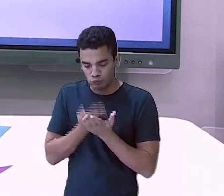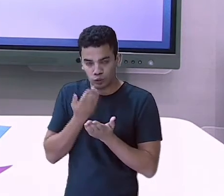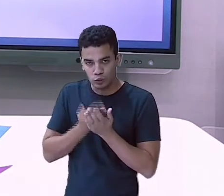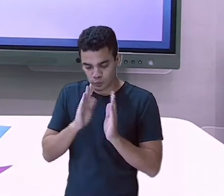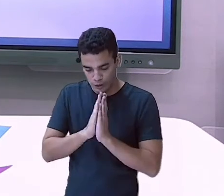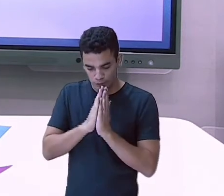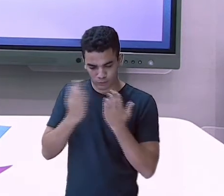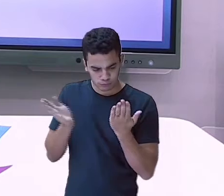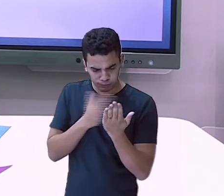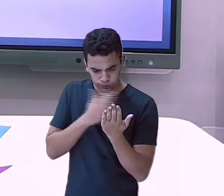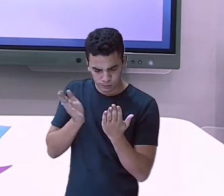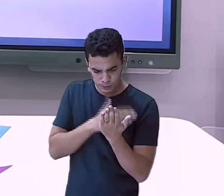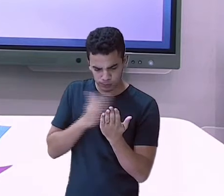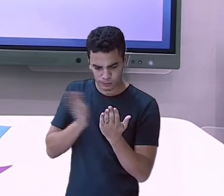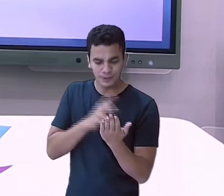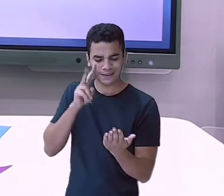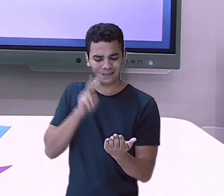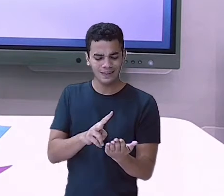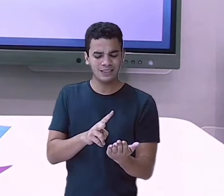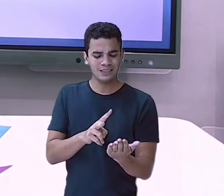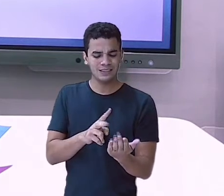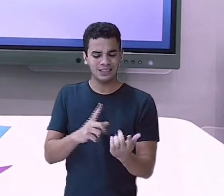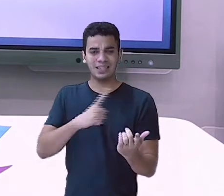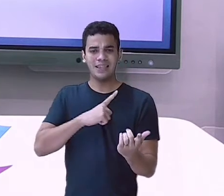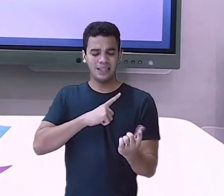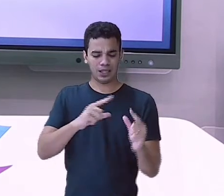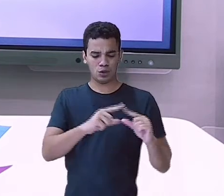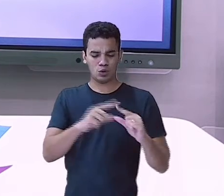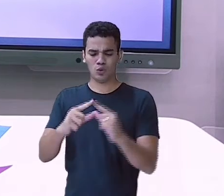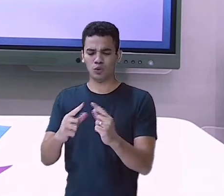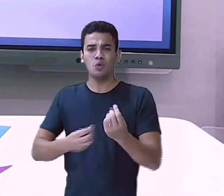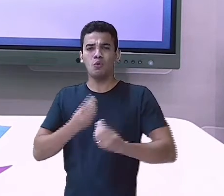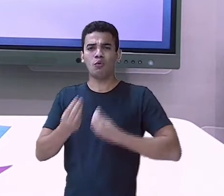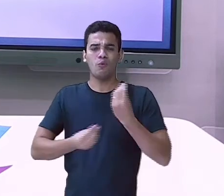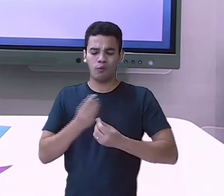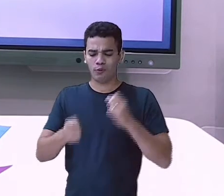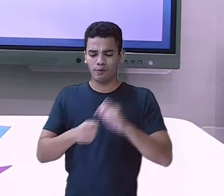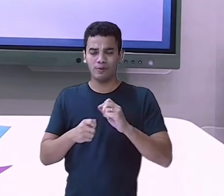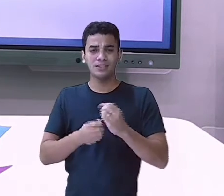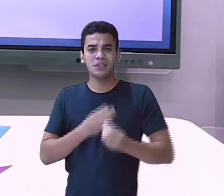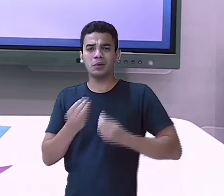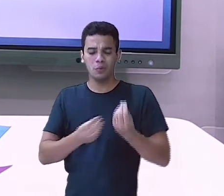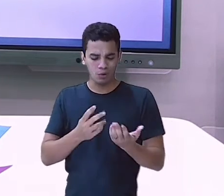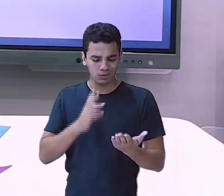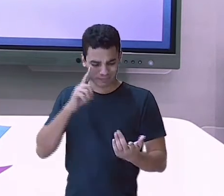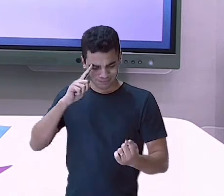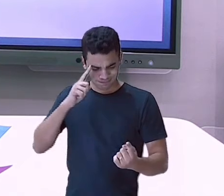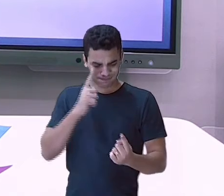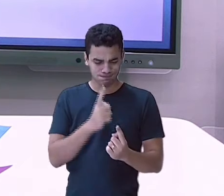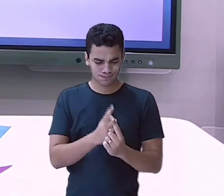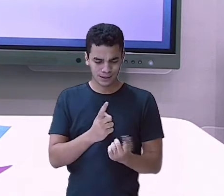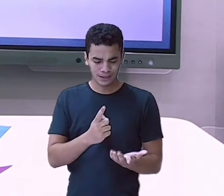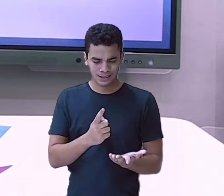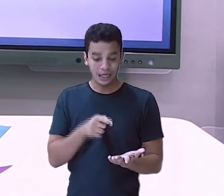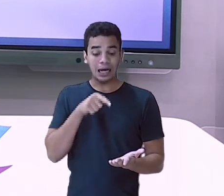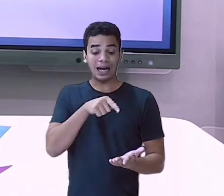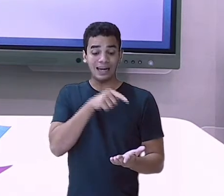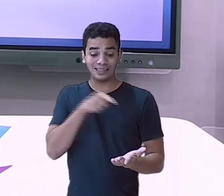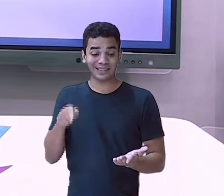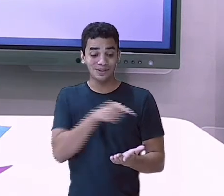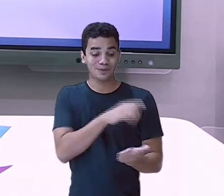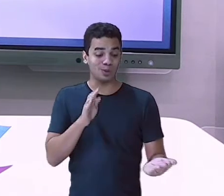para verificar se eles são congruentes. Como que eu vou fazer, então, para descobrir quando dois ou mais